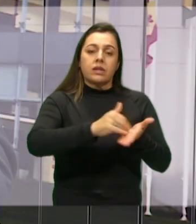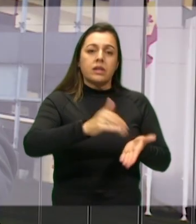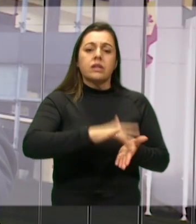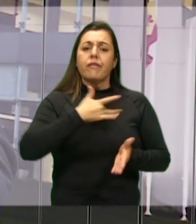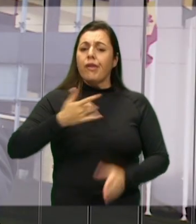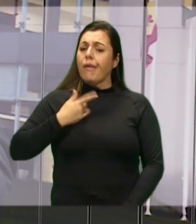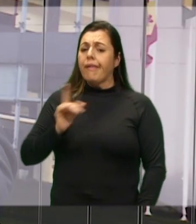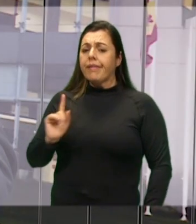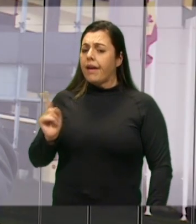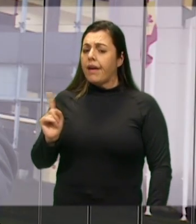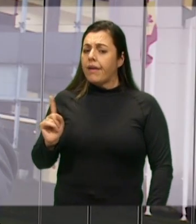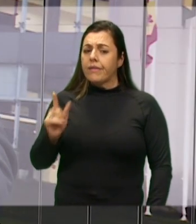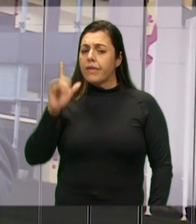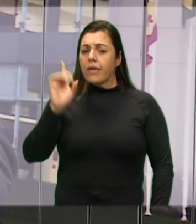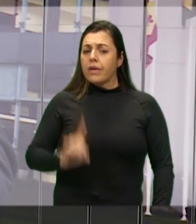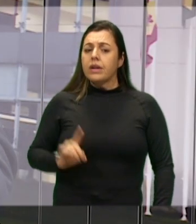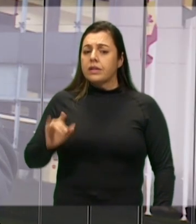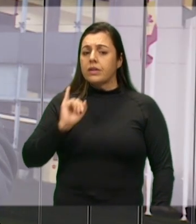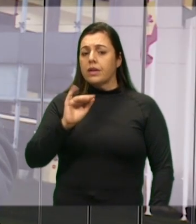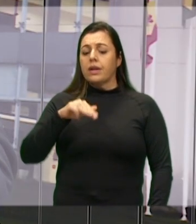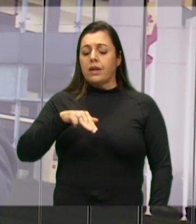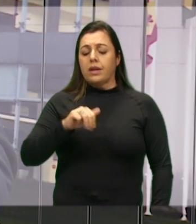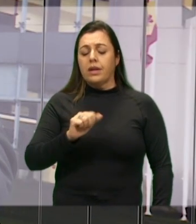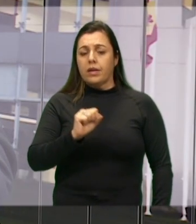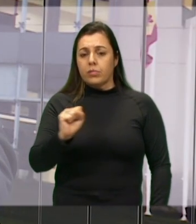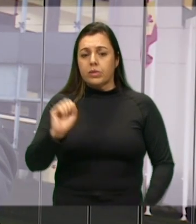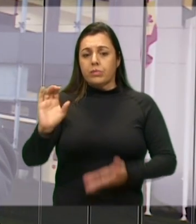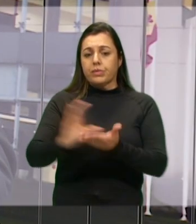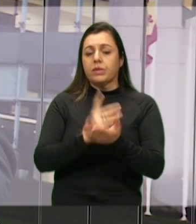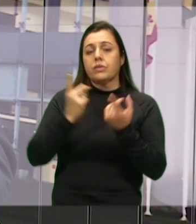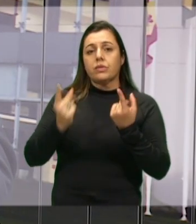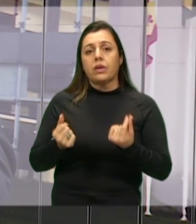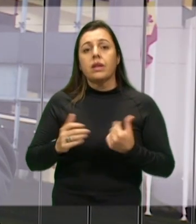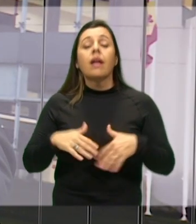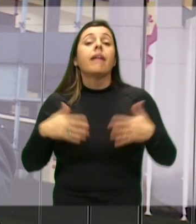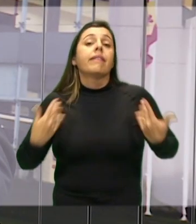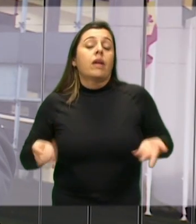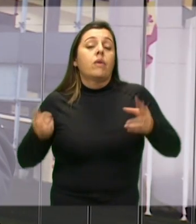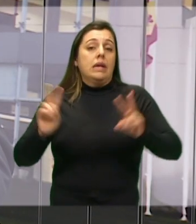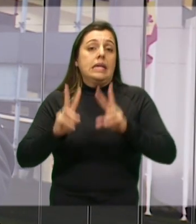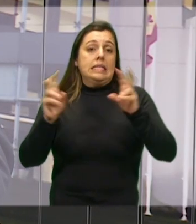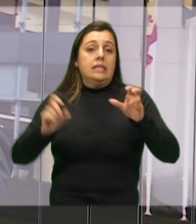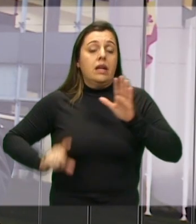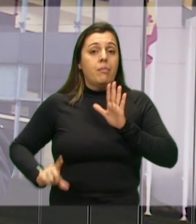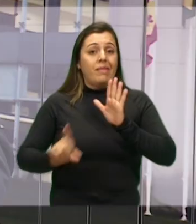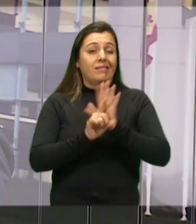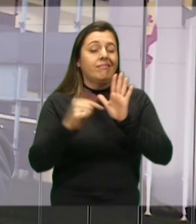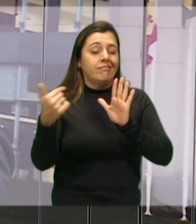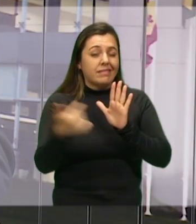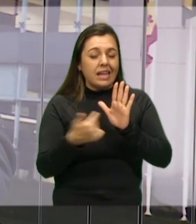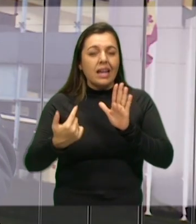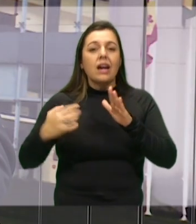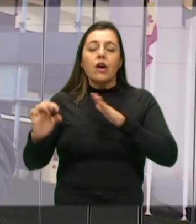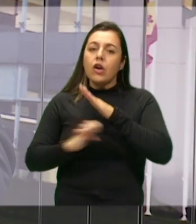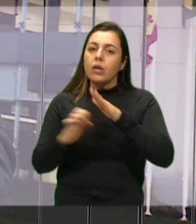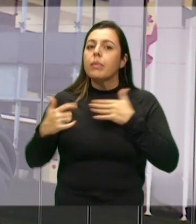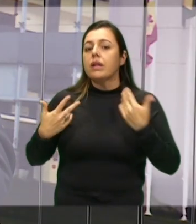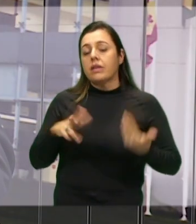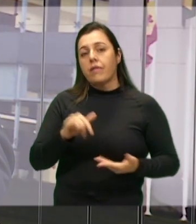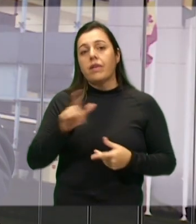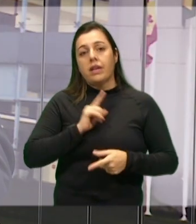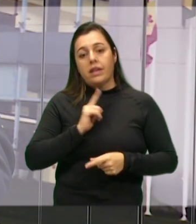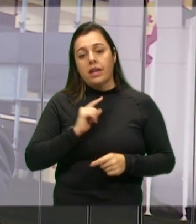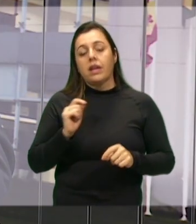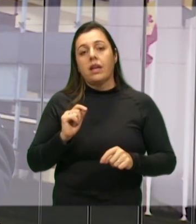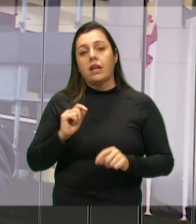disse que não era direito do IMAS em receber esse recurso. Bom, essa questão legalista, a empresa vai ter que